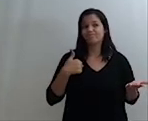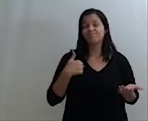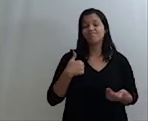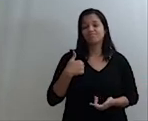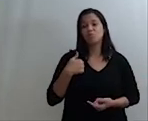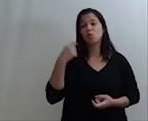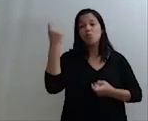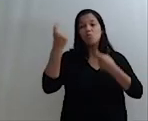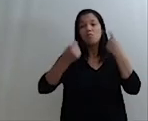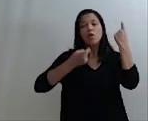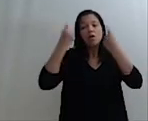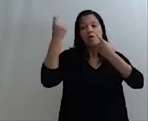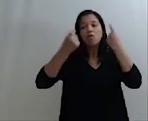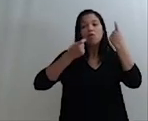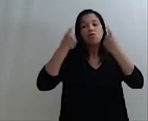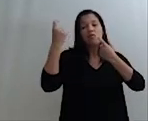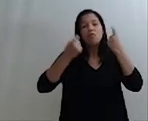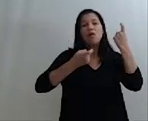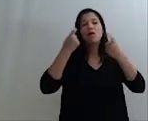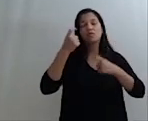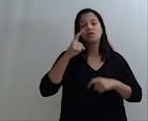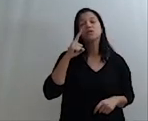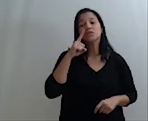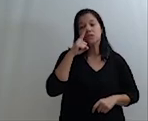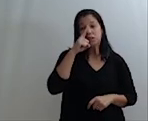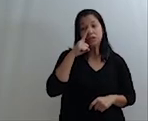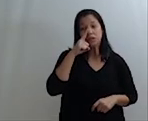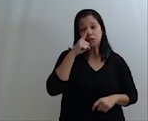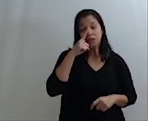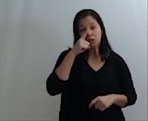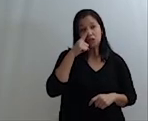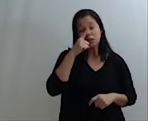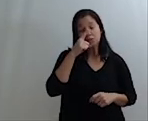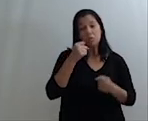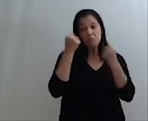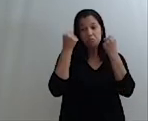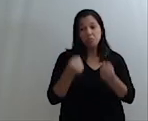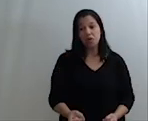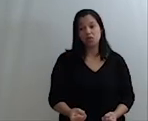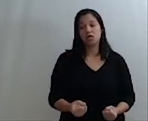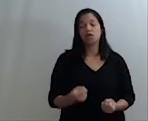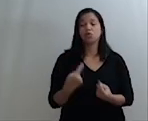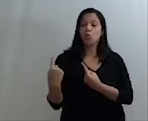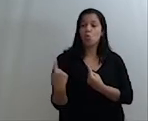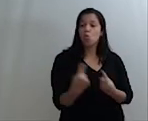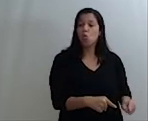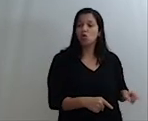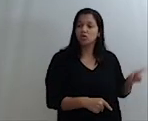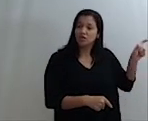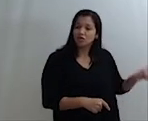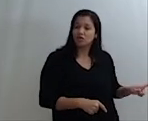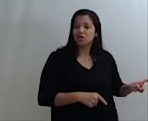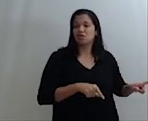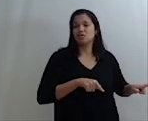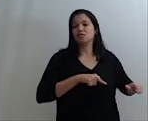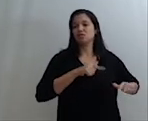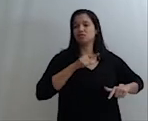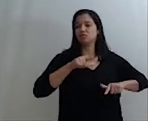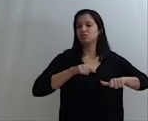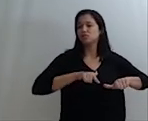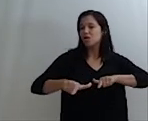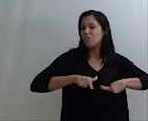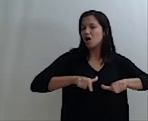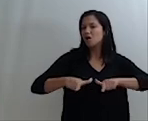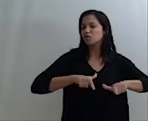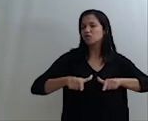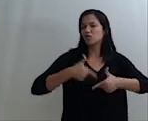preocupada com esses crimes tão graves não é contra caminhoneiro que batalham